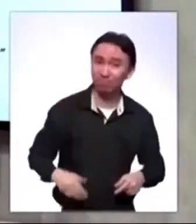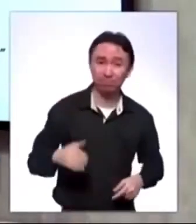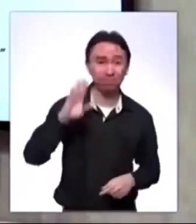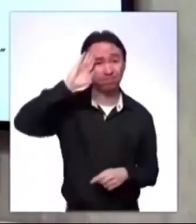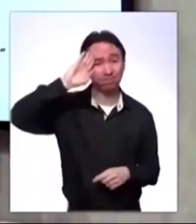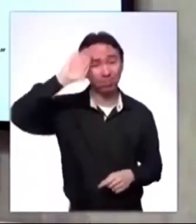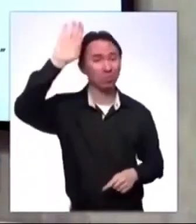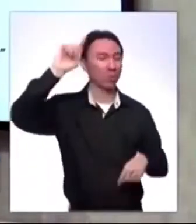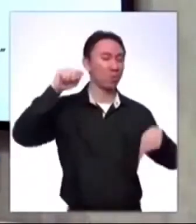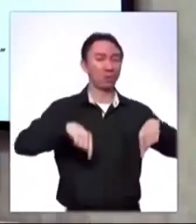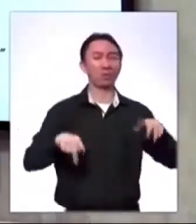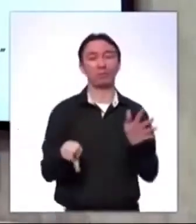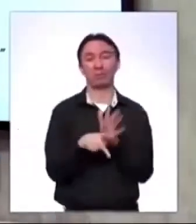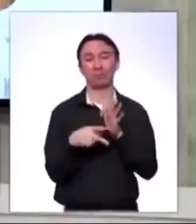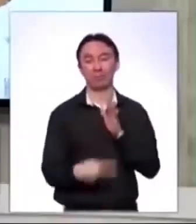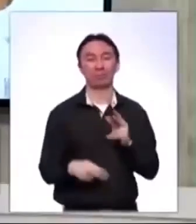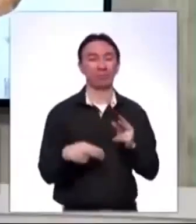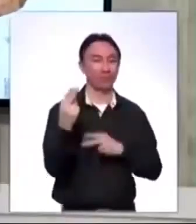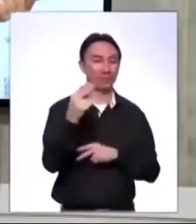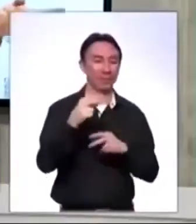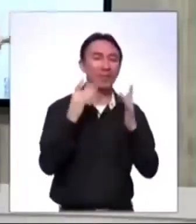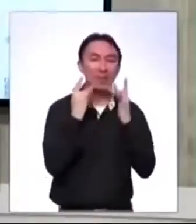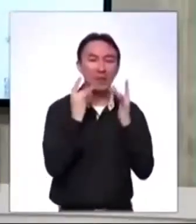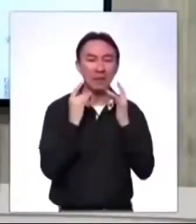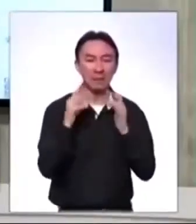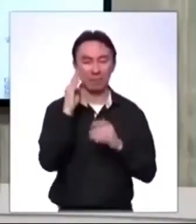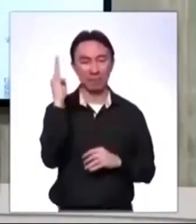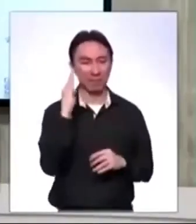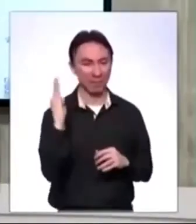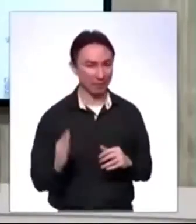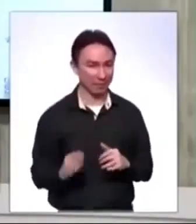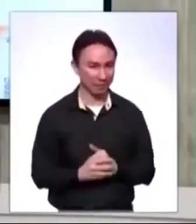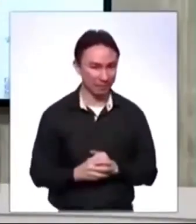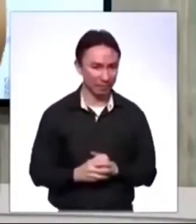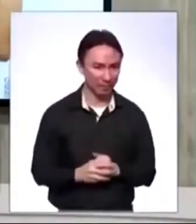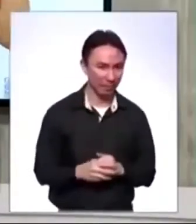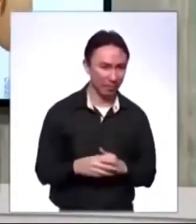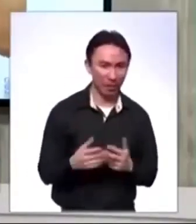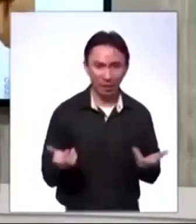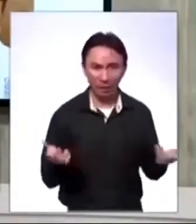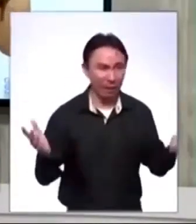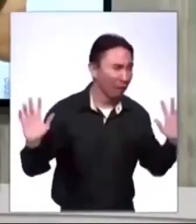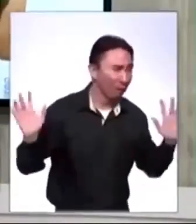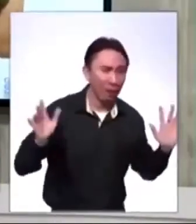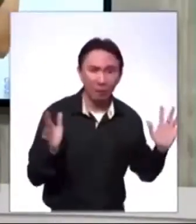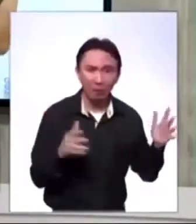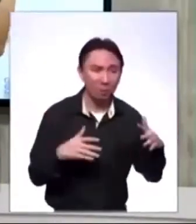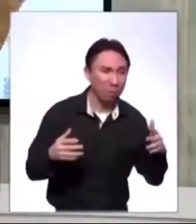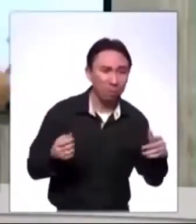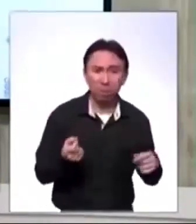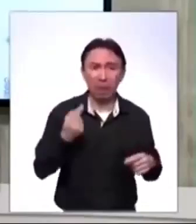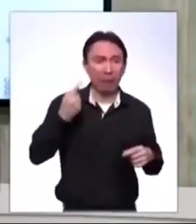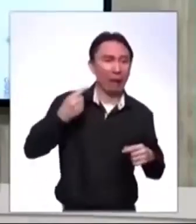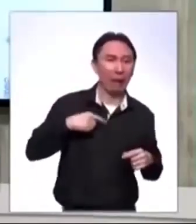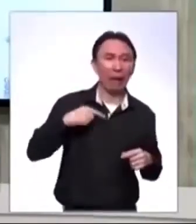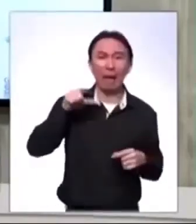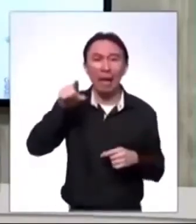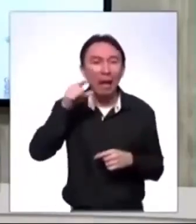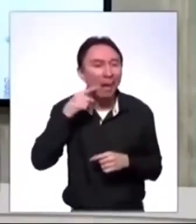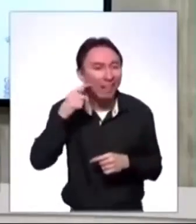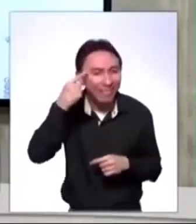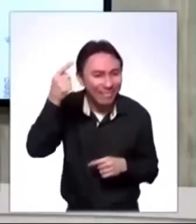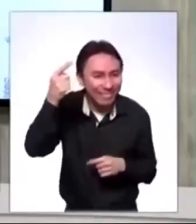mundial. Tem gente que é meio xenófoba, meio boba. Ai, não gosto do Shakespeare porque não é brasileiro. Shakespeare